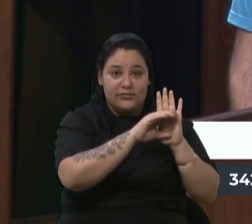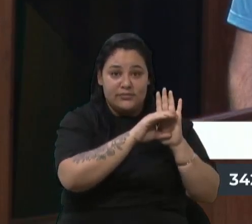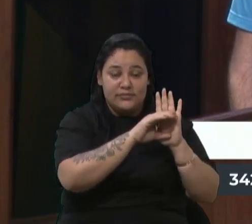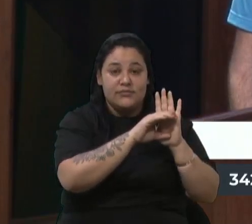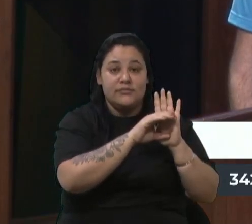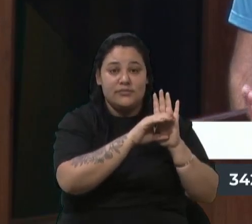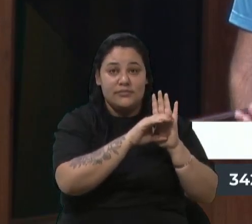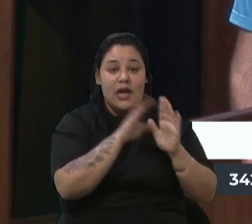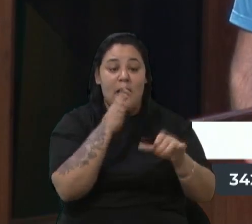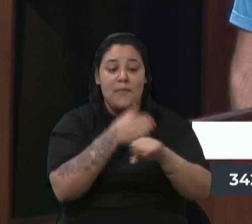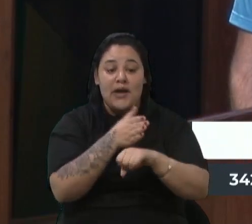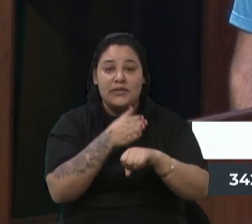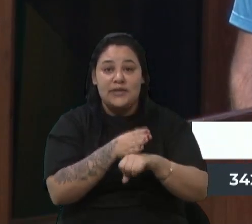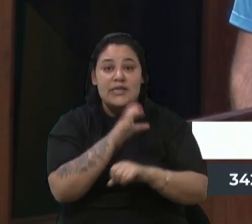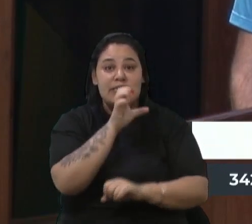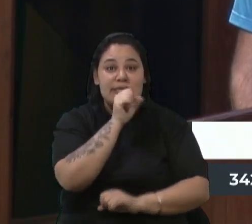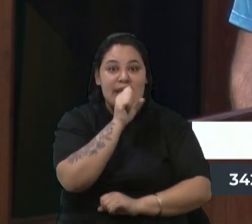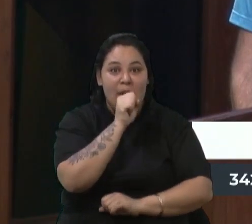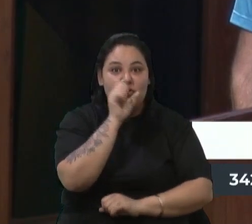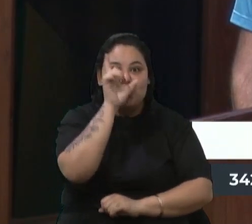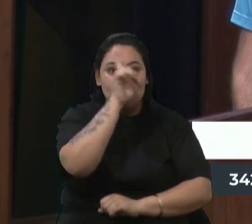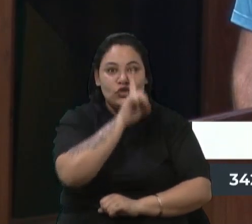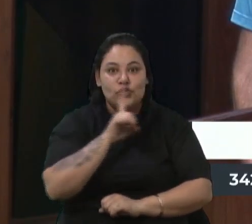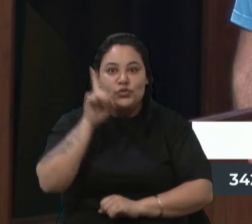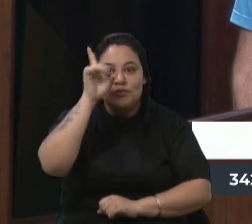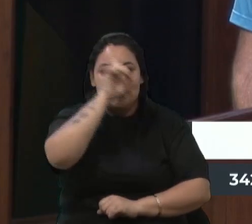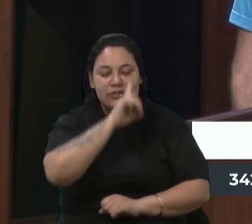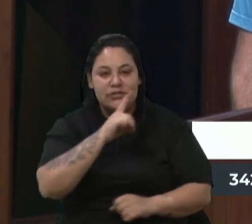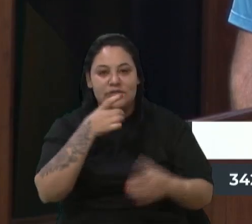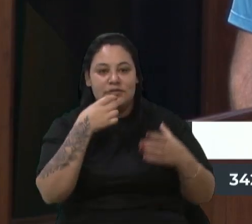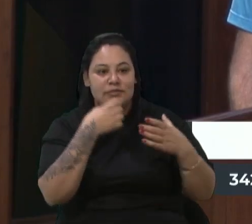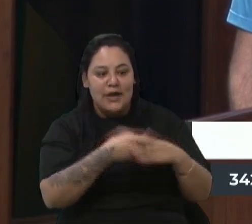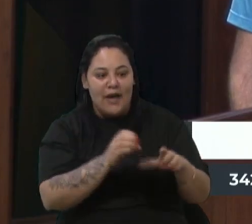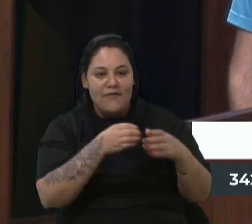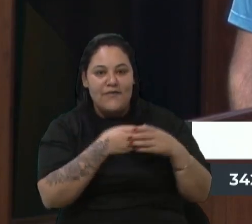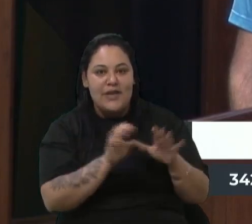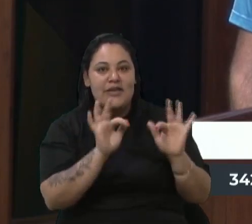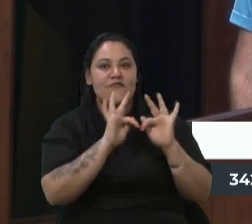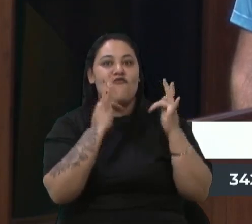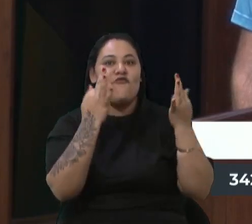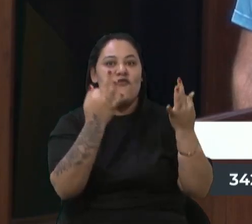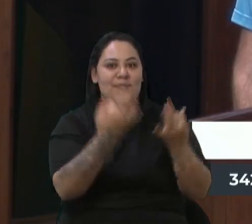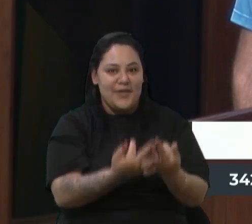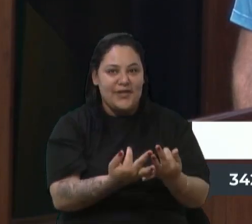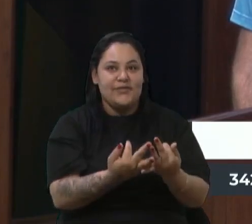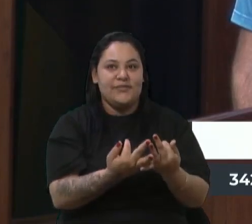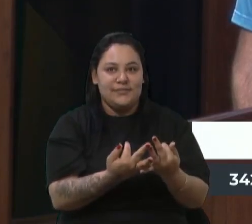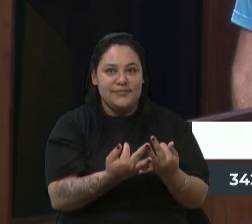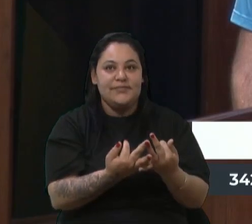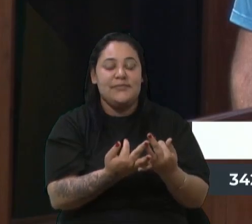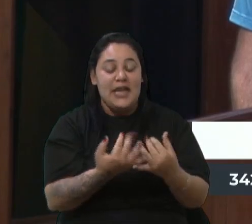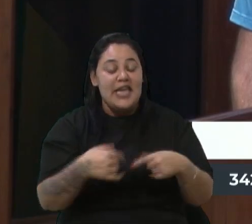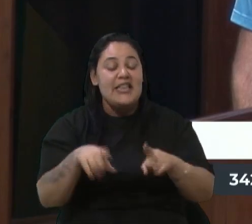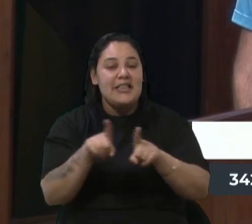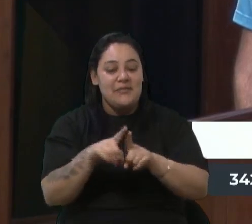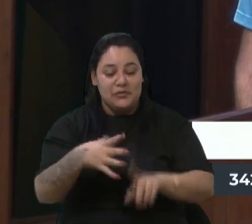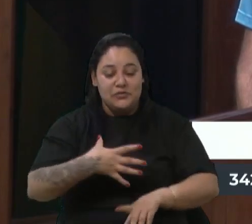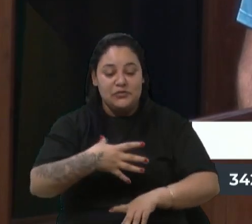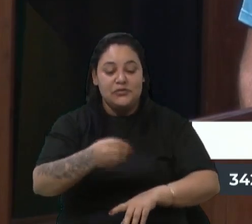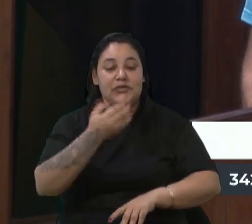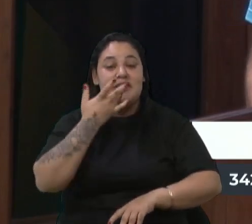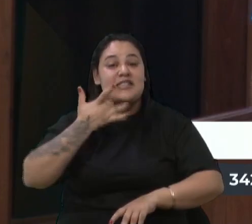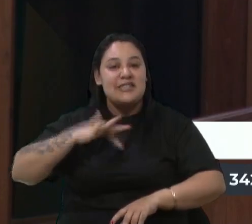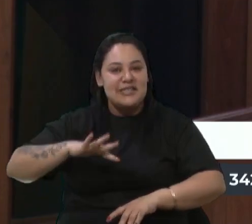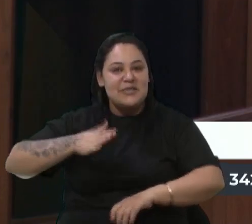um fim de semana inteiro com uma vivência em família. Inclusive, as crianças participam do retiro. Então,